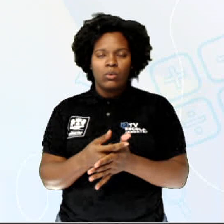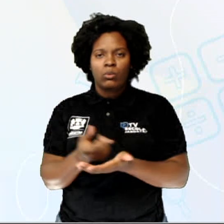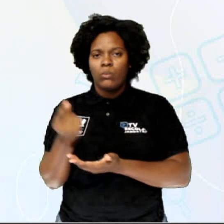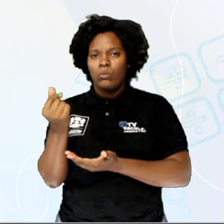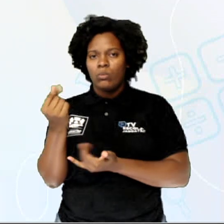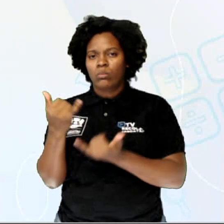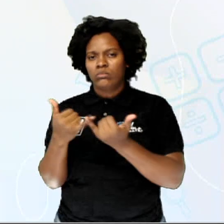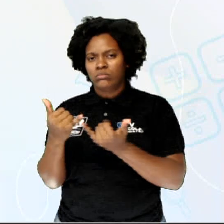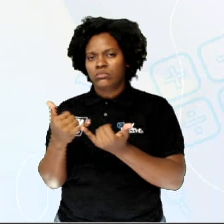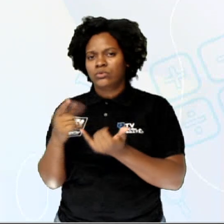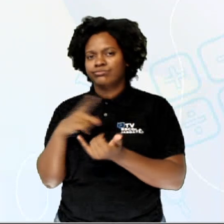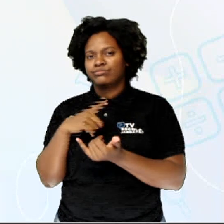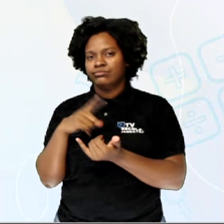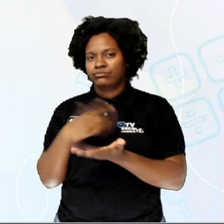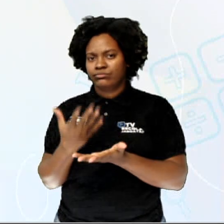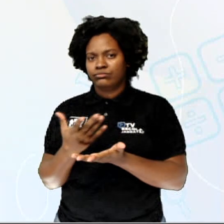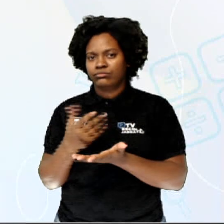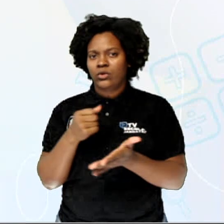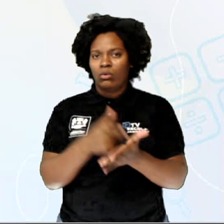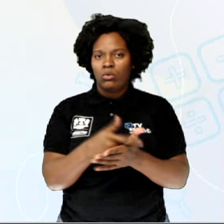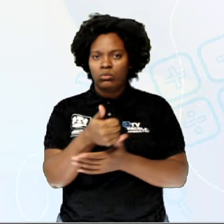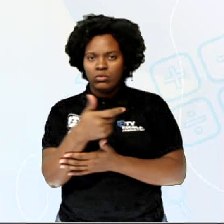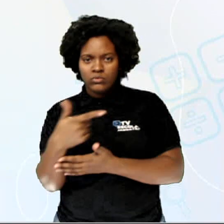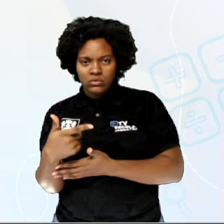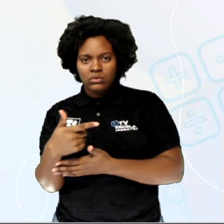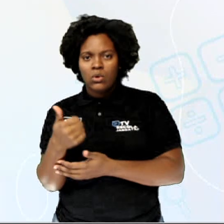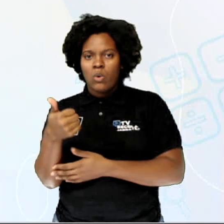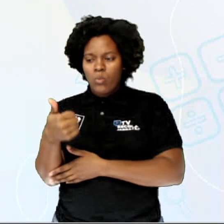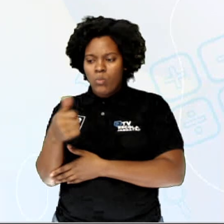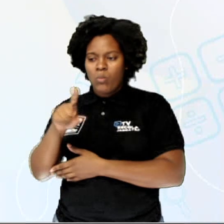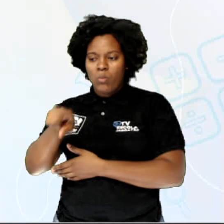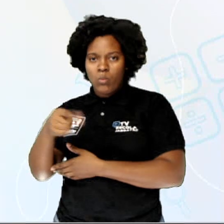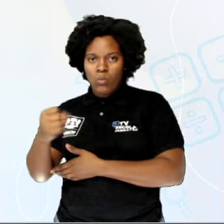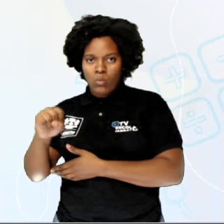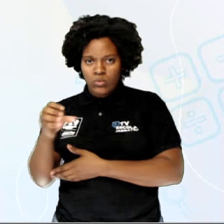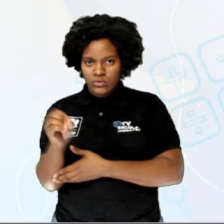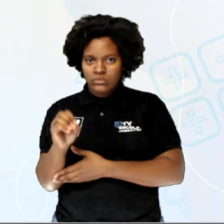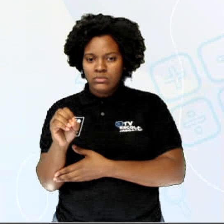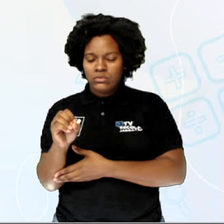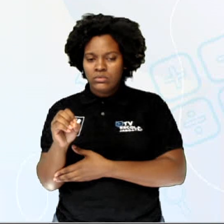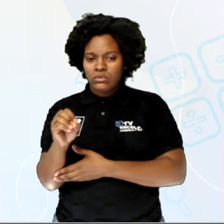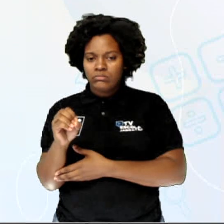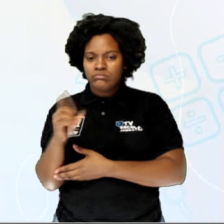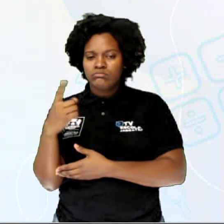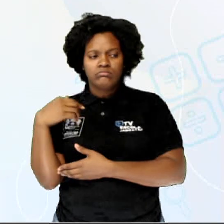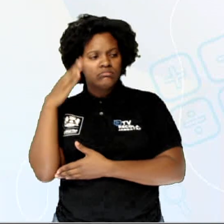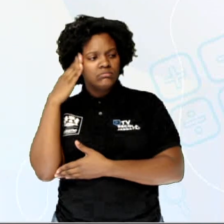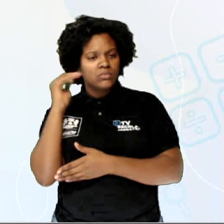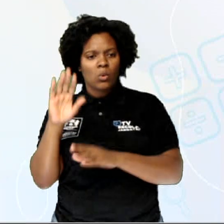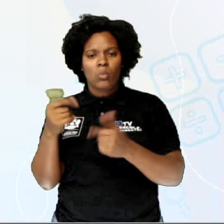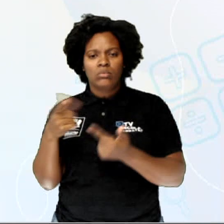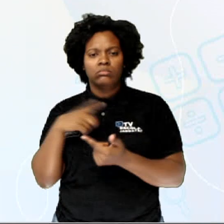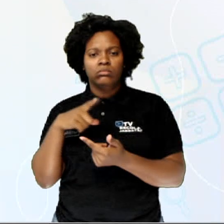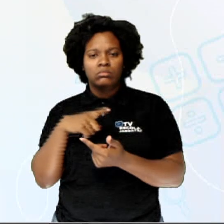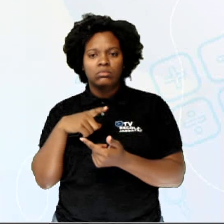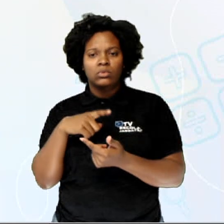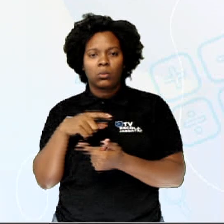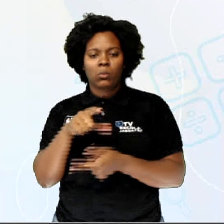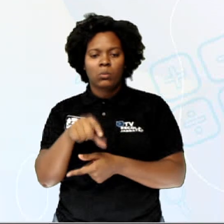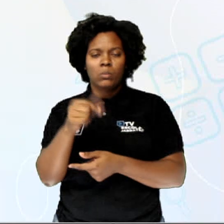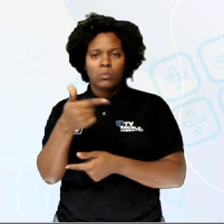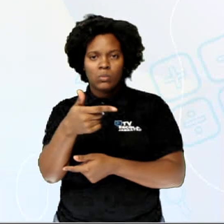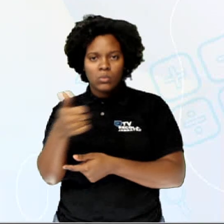da letra A. Já que ele tem lá essa produção de 90 toneladas, né? E ele faz 15 por viagem, é só a gente dividir 90